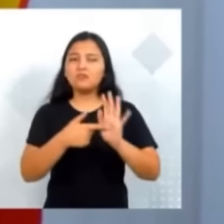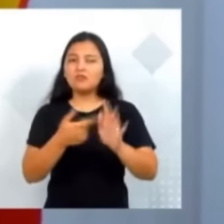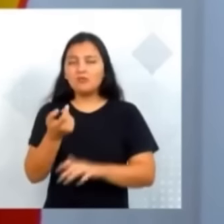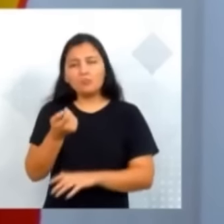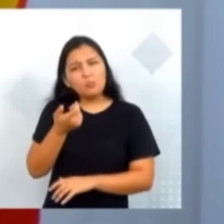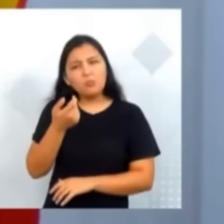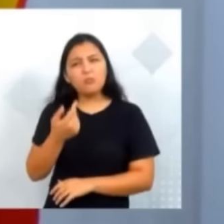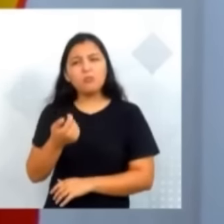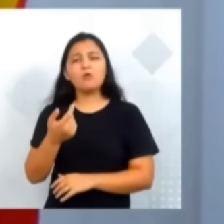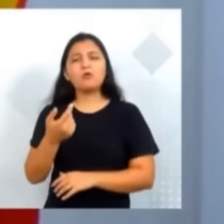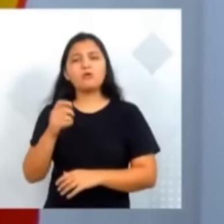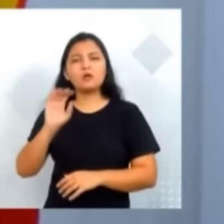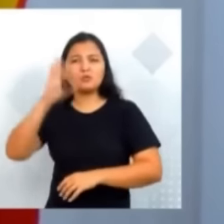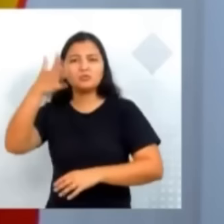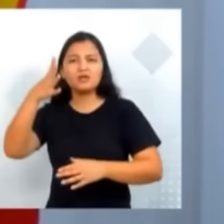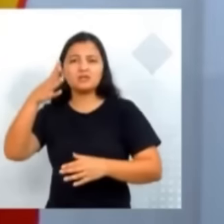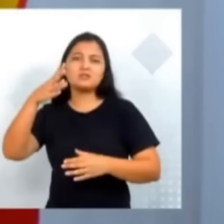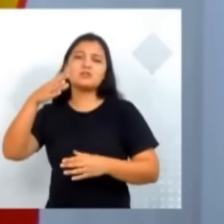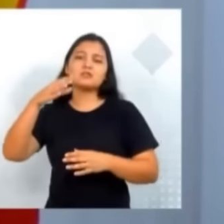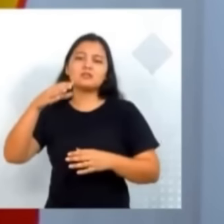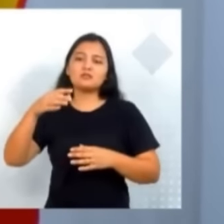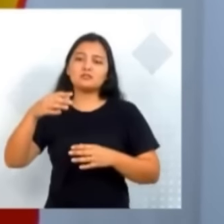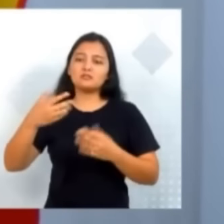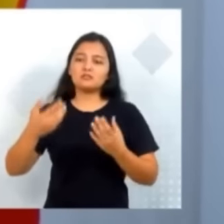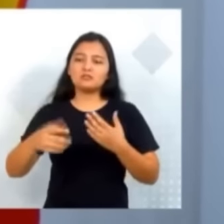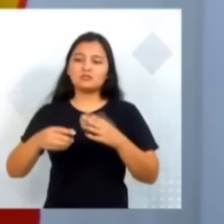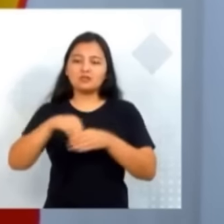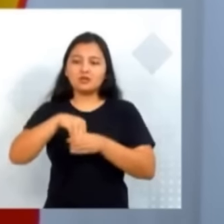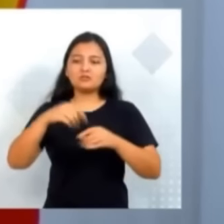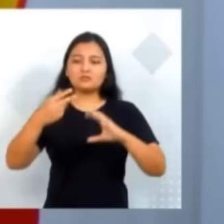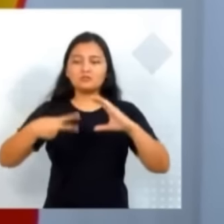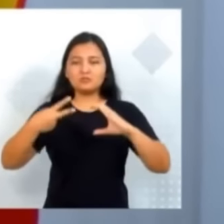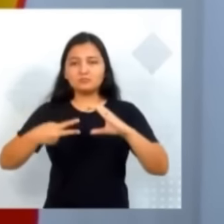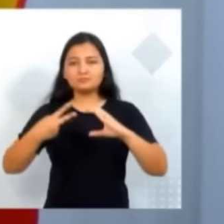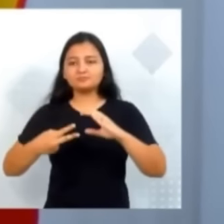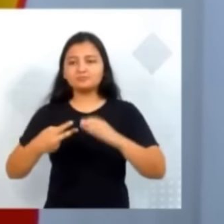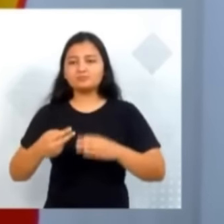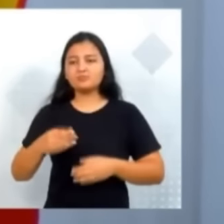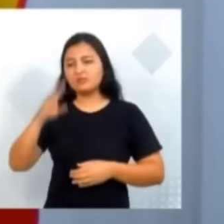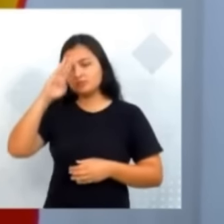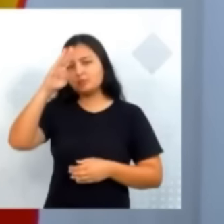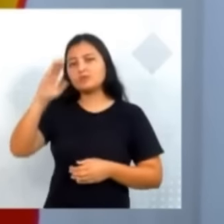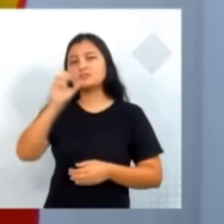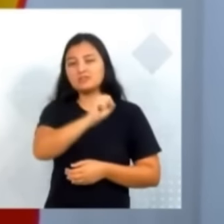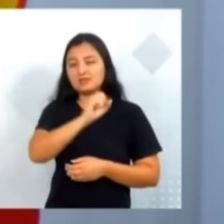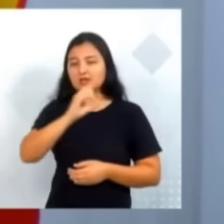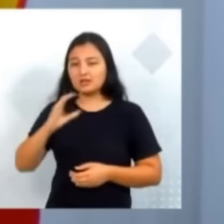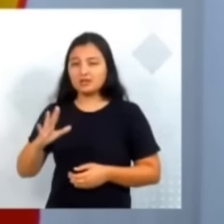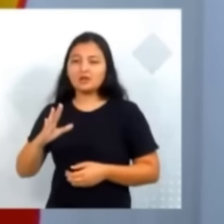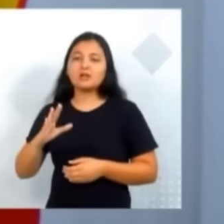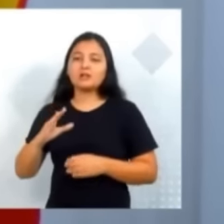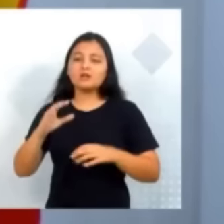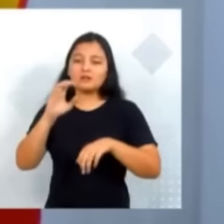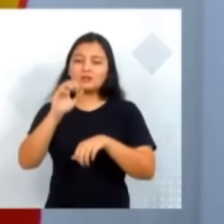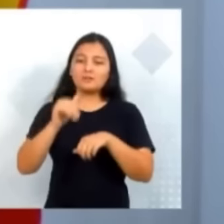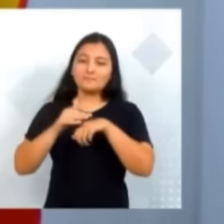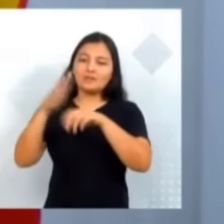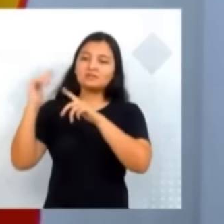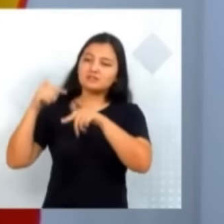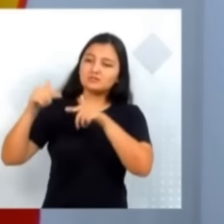disso acontece nas casas legislativas, principalmente em Santa Catarina, o estado mais conservador do Brasil, onde nós sabemos que